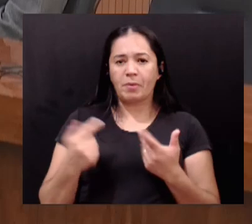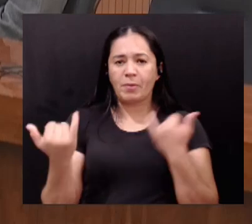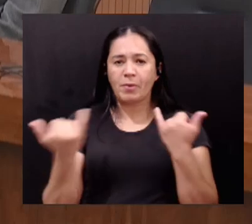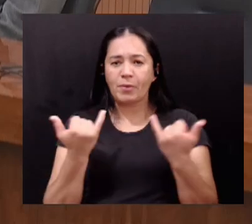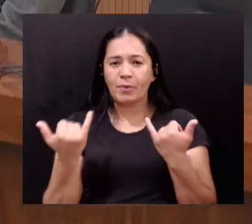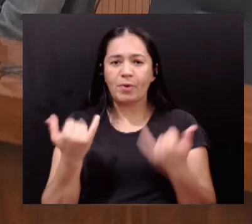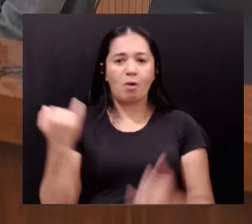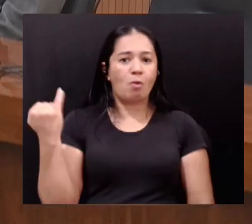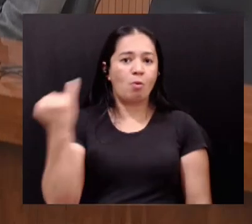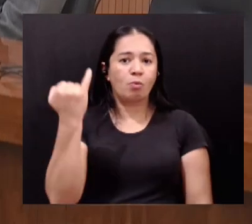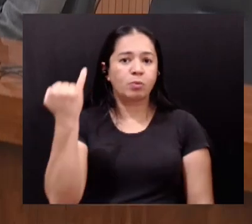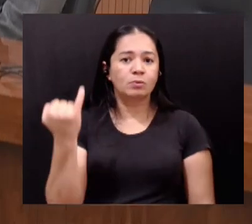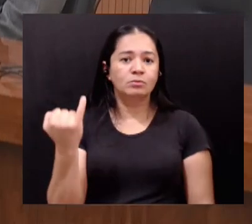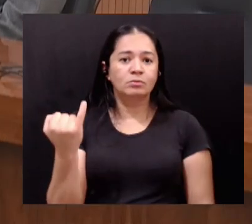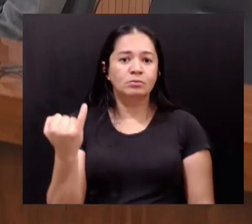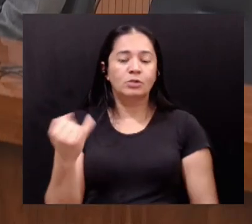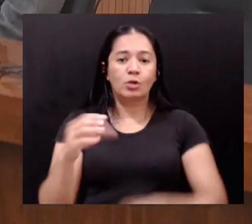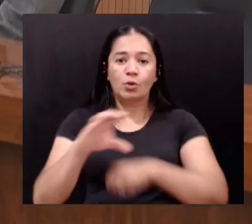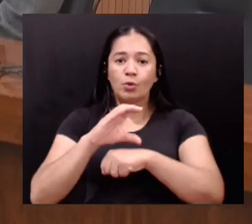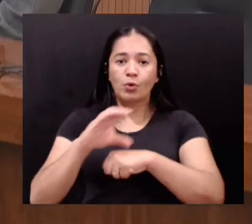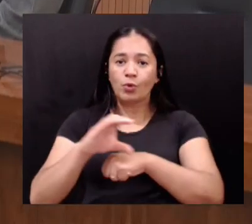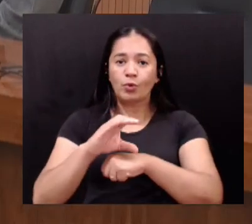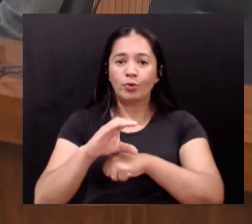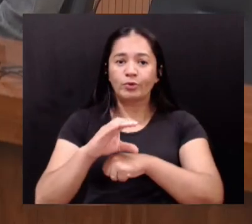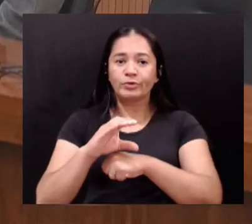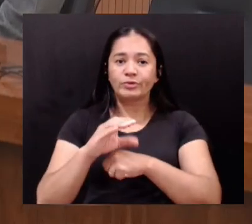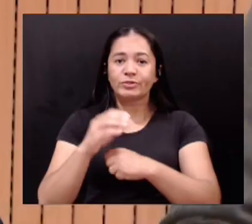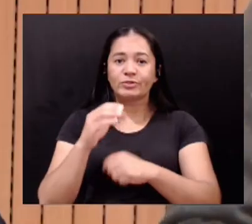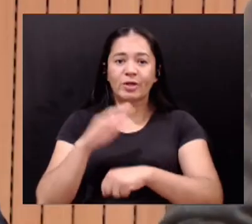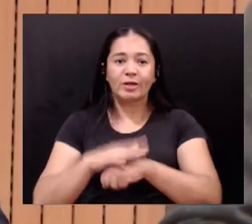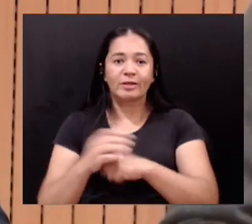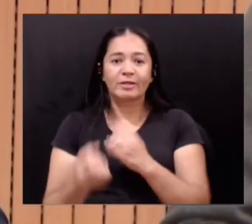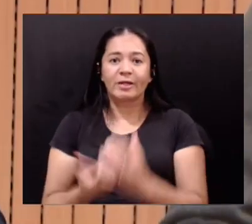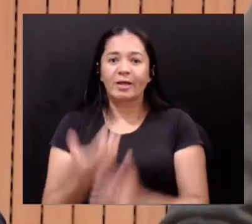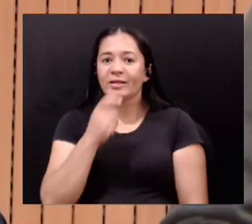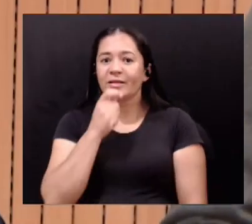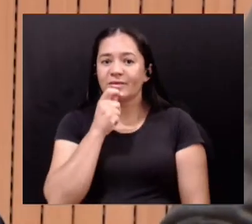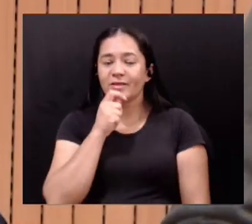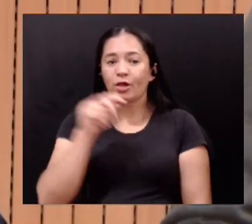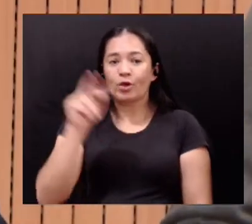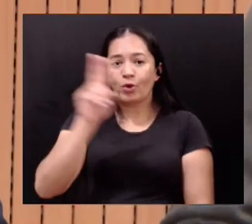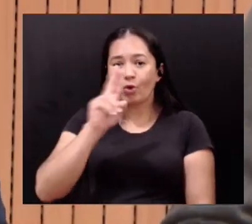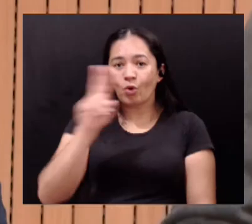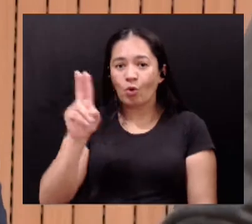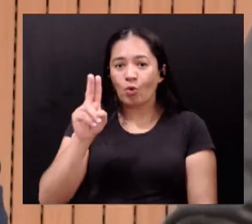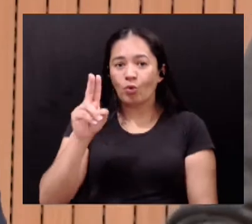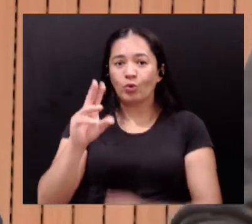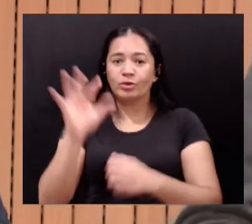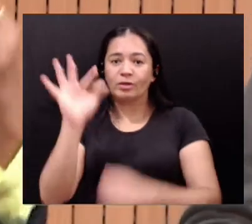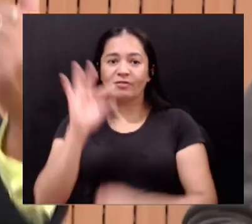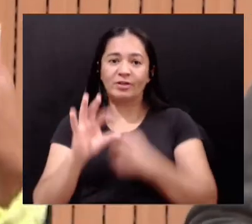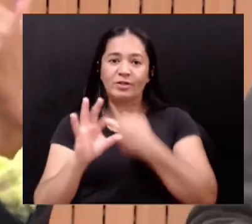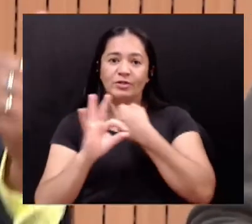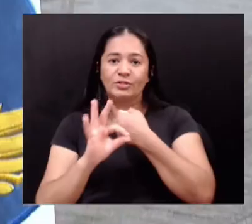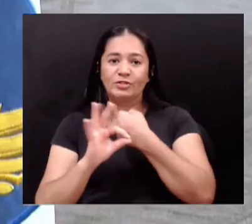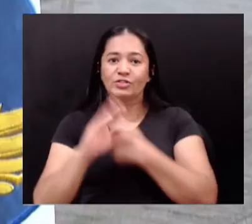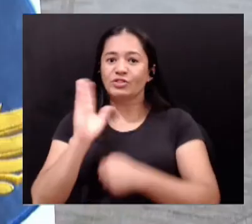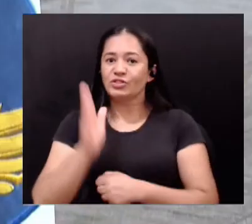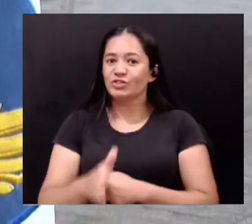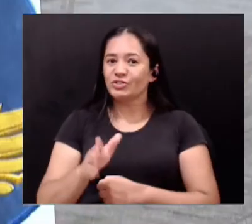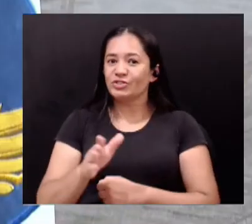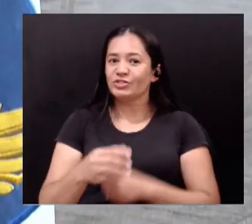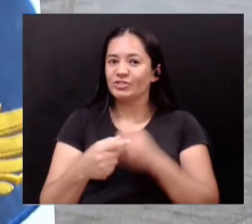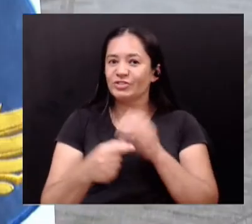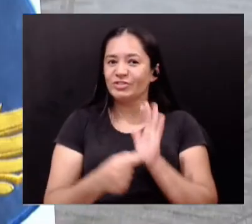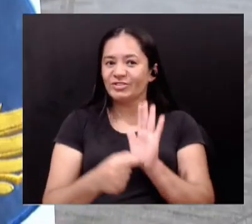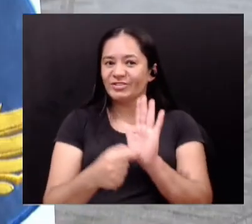que o curso não tenha sido criado, o nome da Faculdade de Direito da Unicamp já foi sugerido.